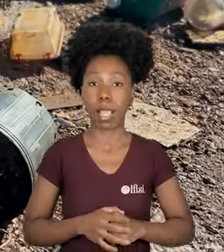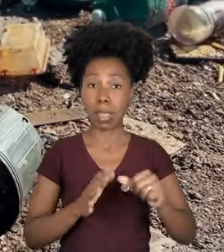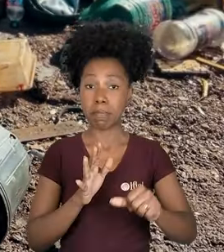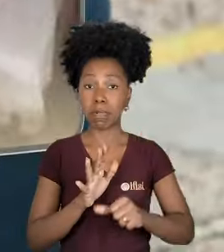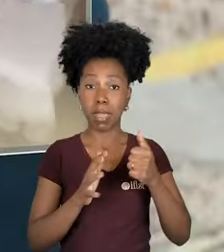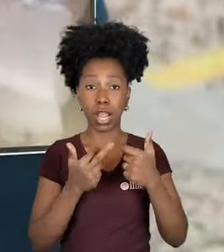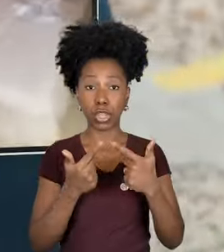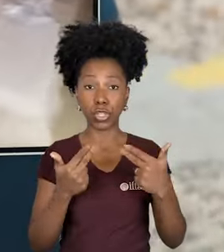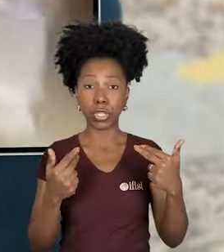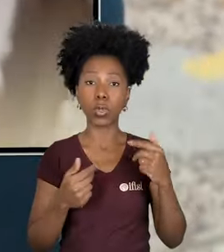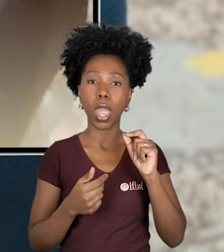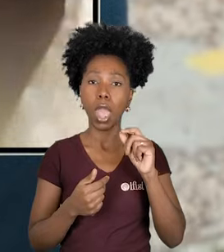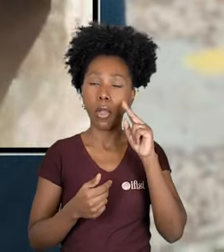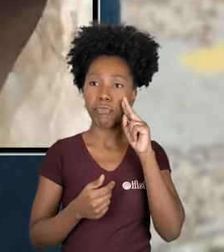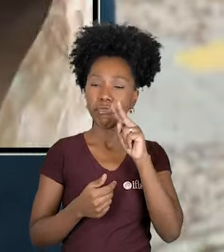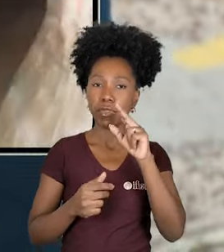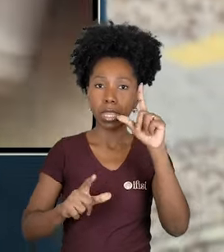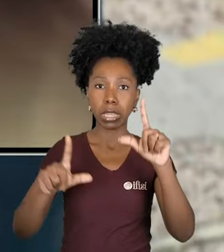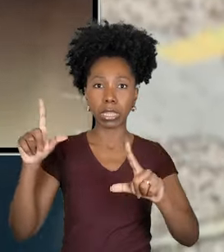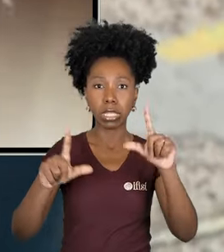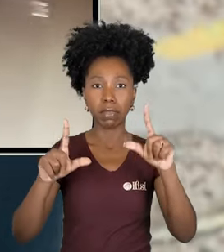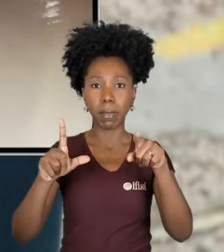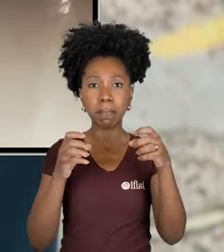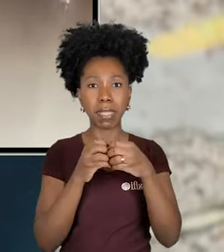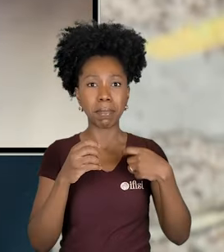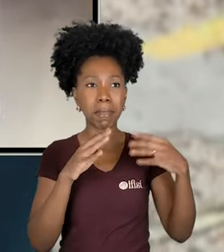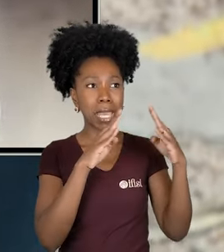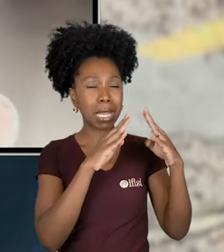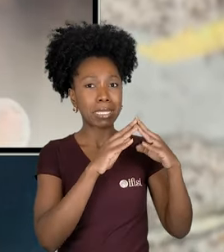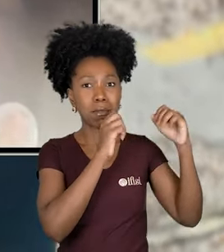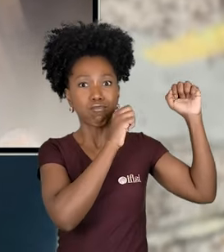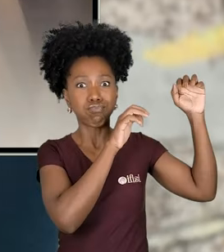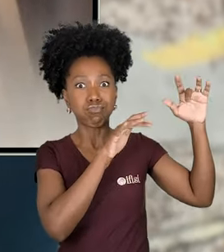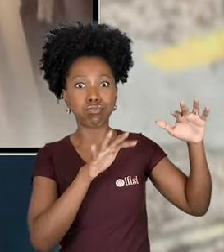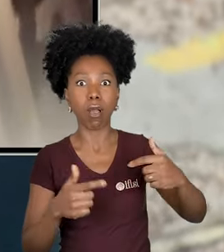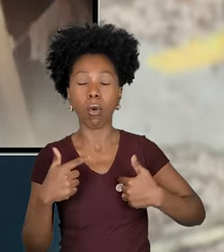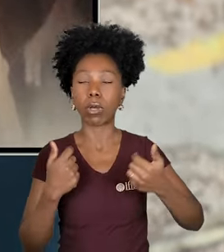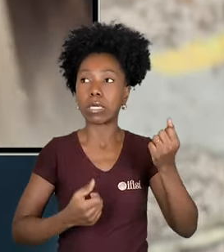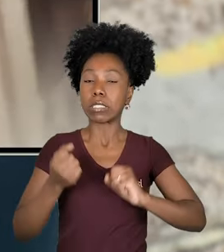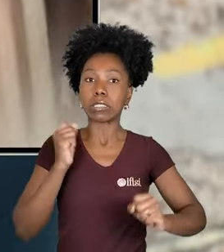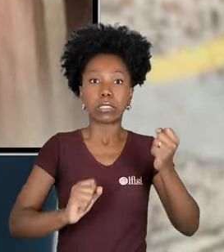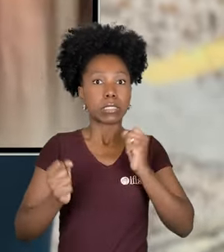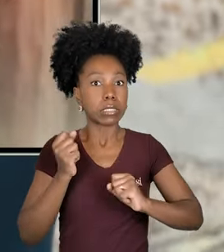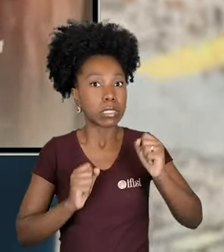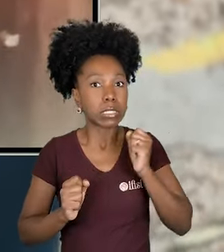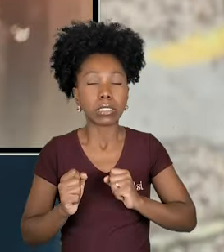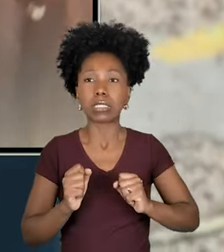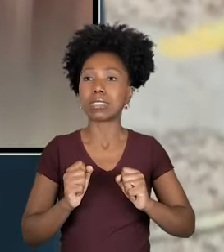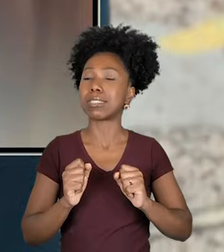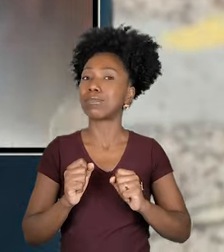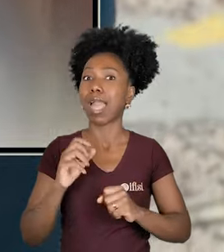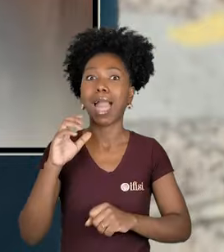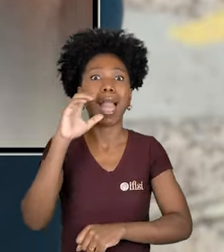A primeira notícia que eu tive foi quando vi na televisão que a compota, que é perto da minha casa, tinha rompido, né? Aí eu me desesperei e tudo, né?